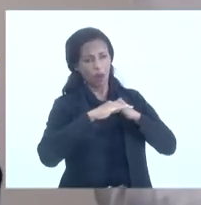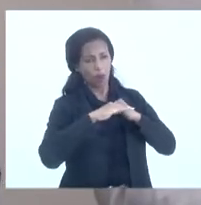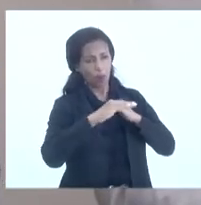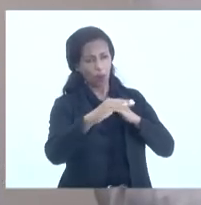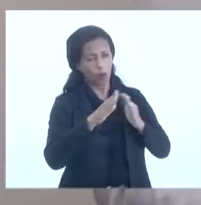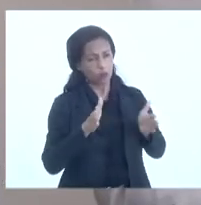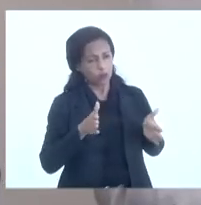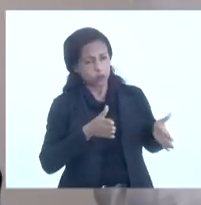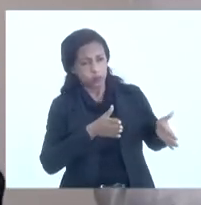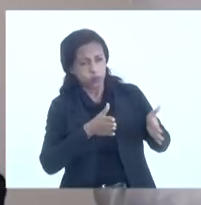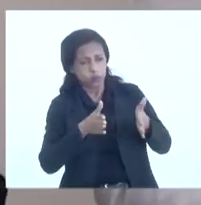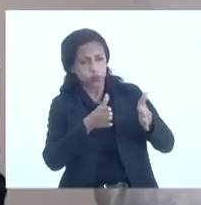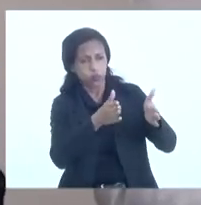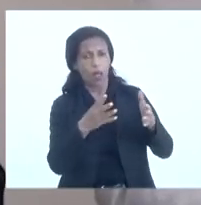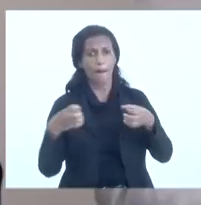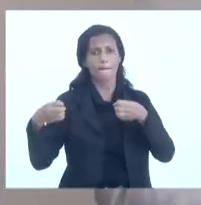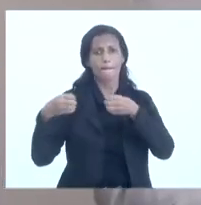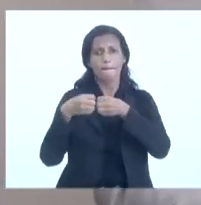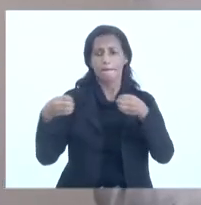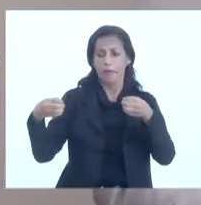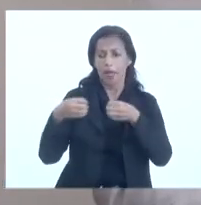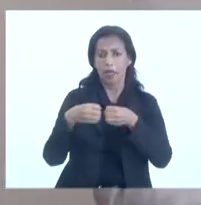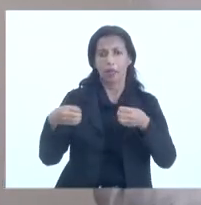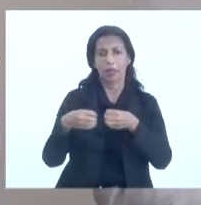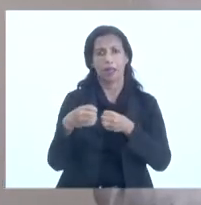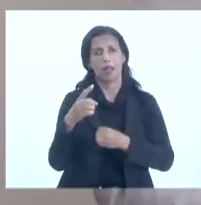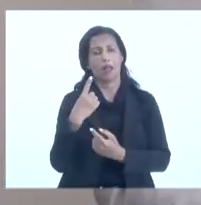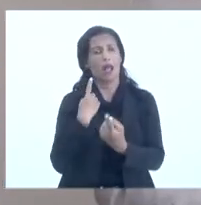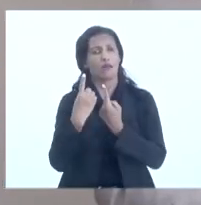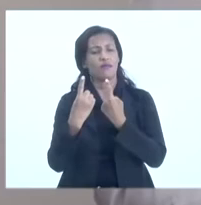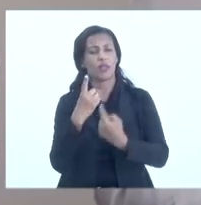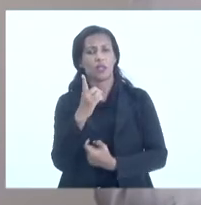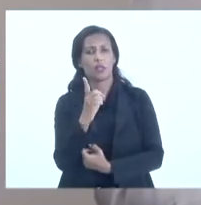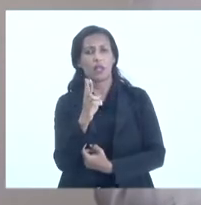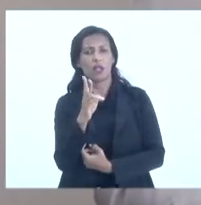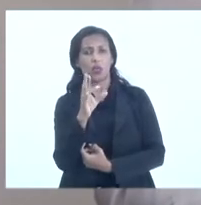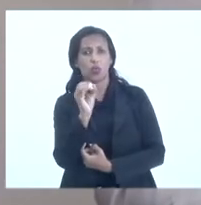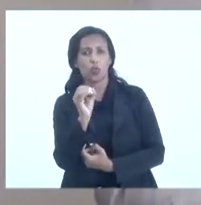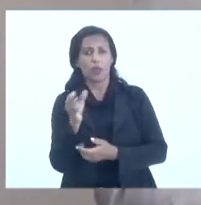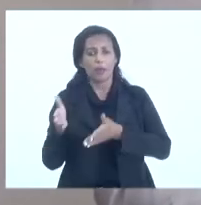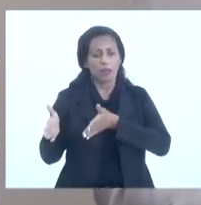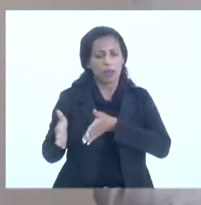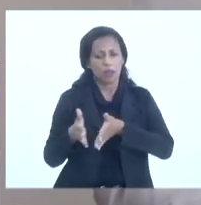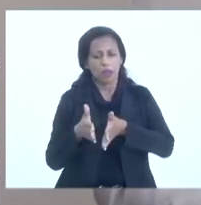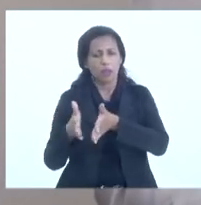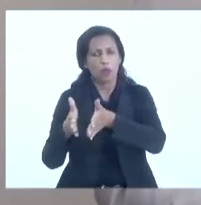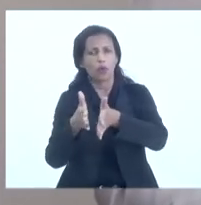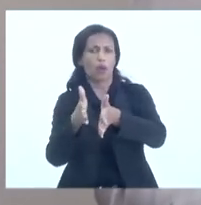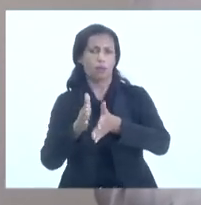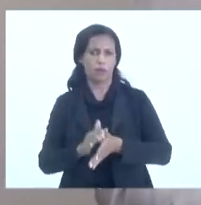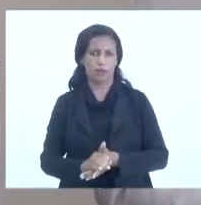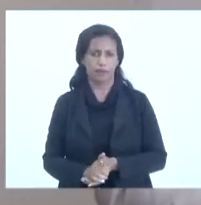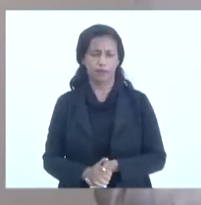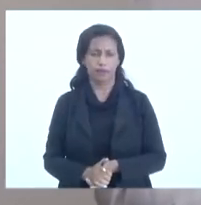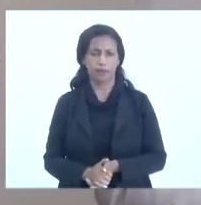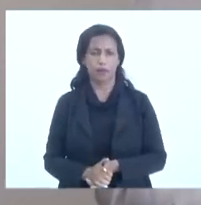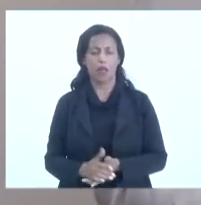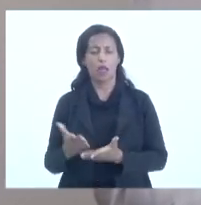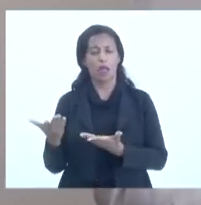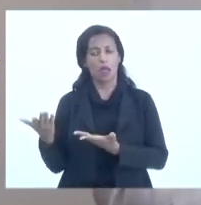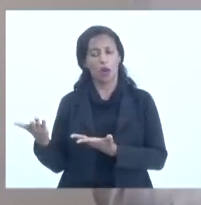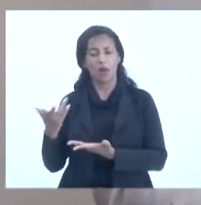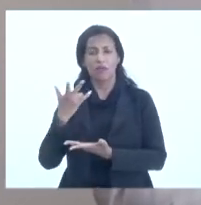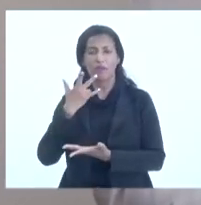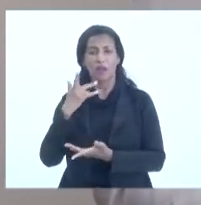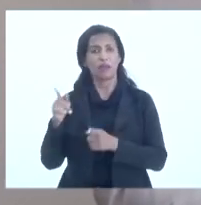uma paralela à Dutra, para que a gente possa ter o caminho. Em relação ao cluster do automotivo, está